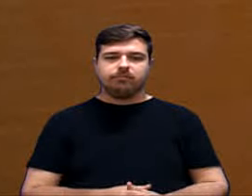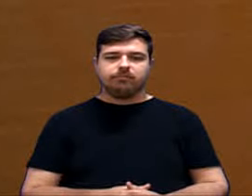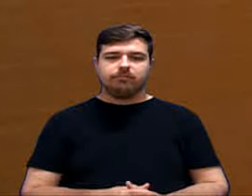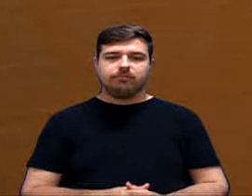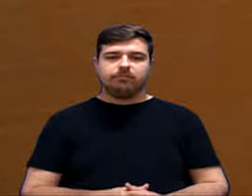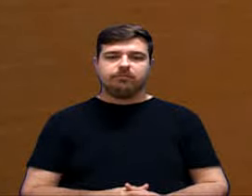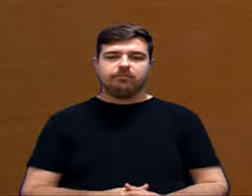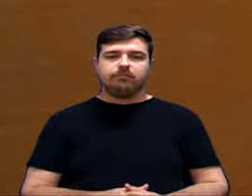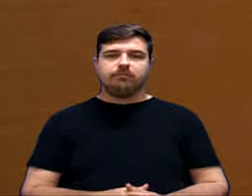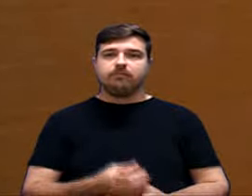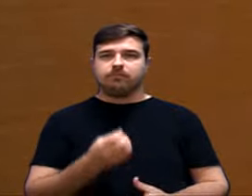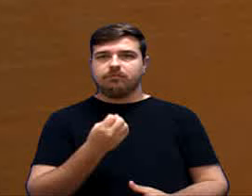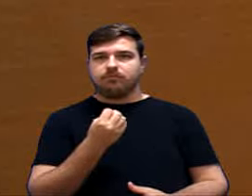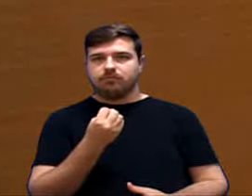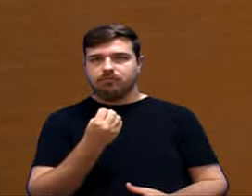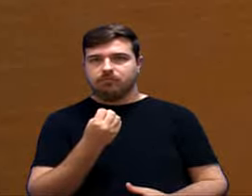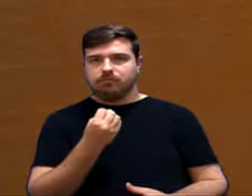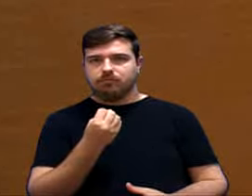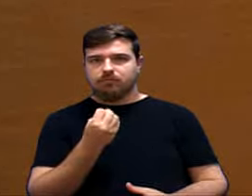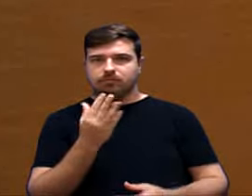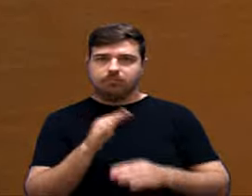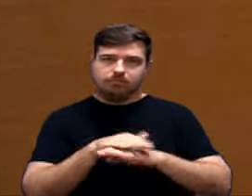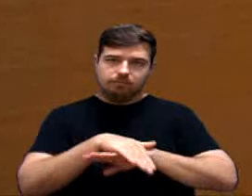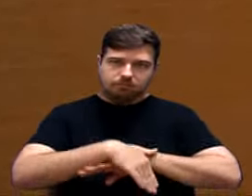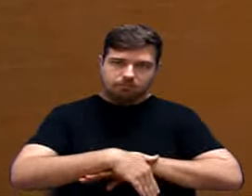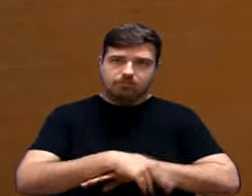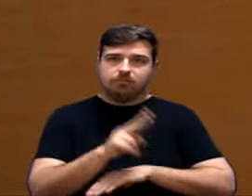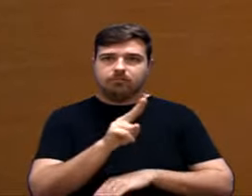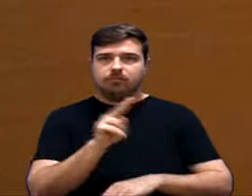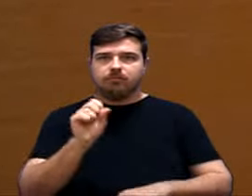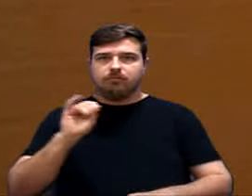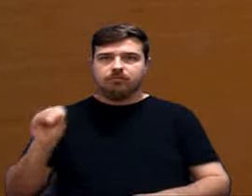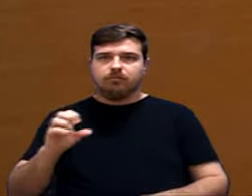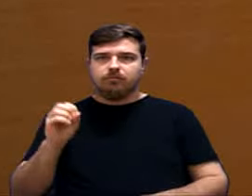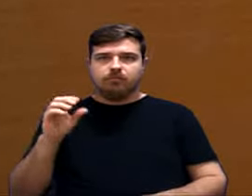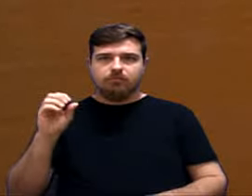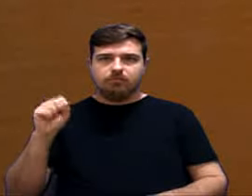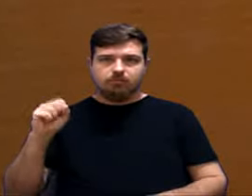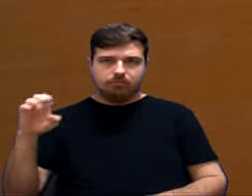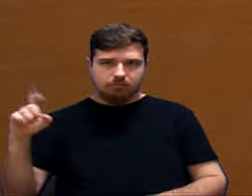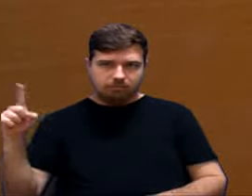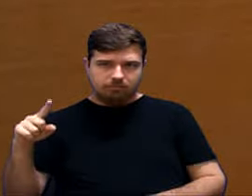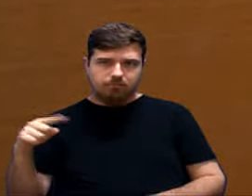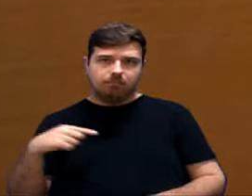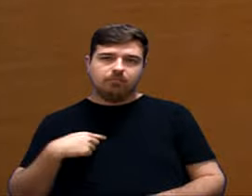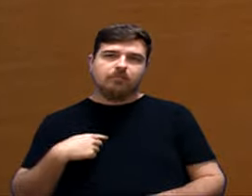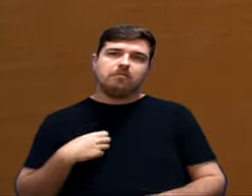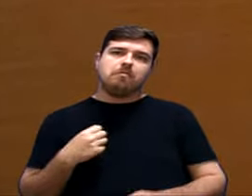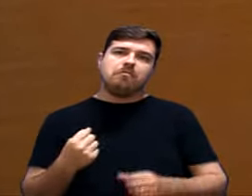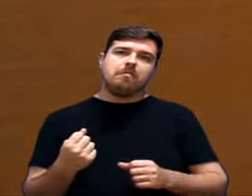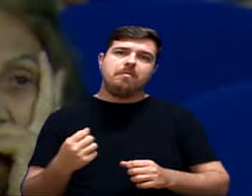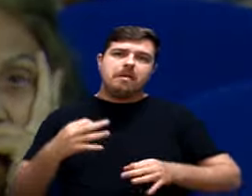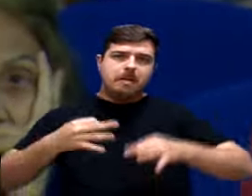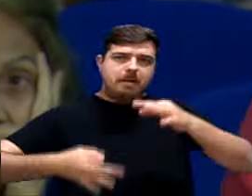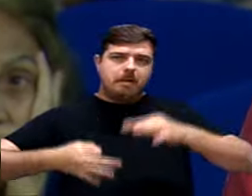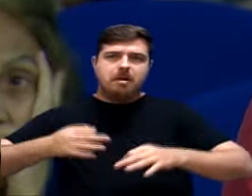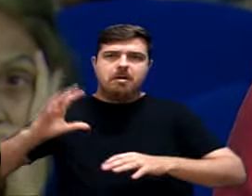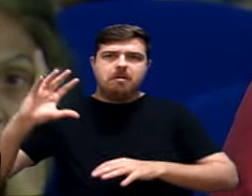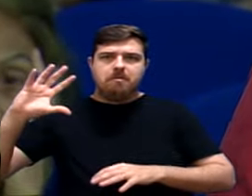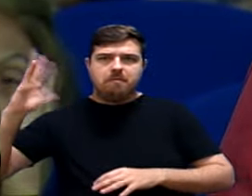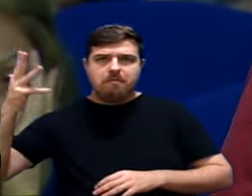favor Boa noite me chamo José Anésio sou movimento Justiça climática Sorocaba